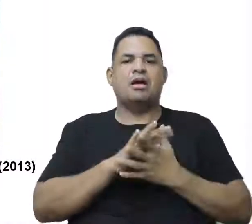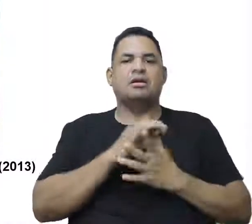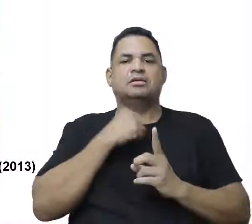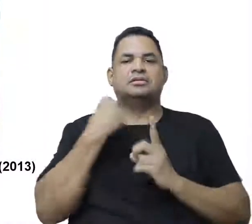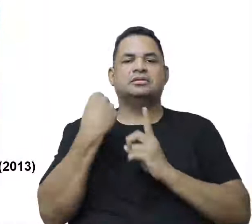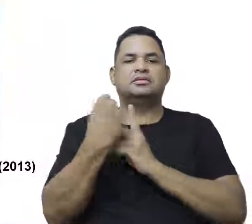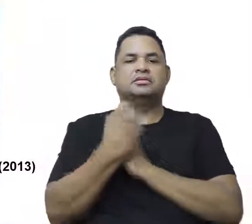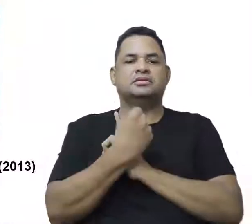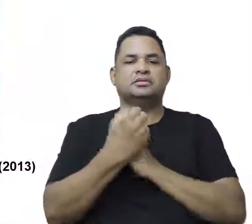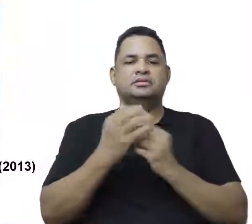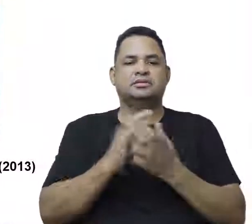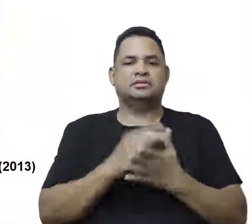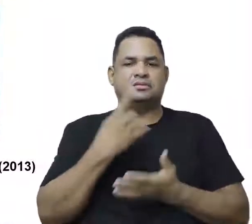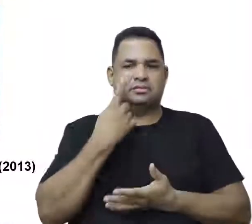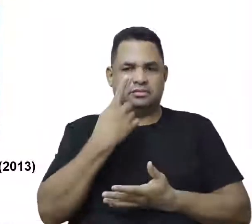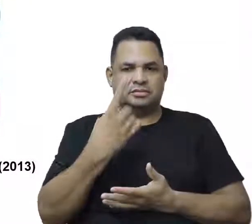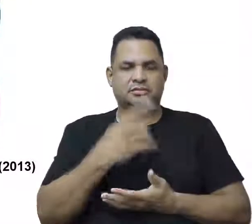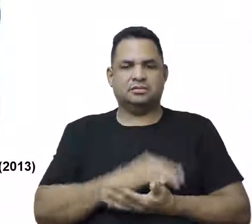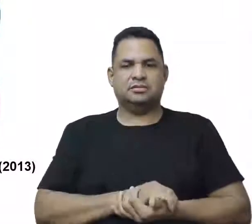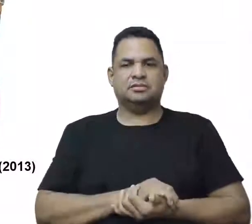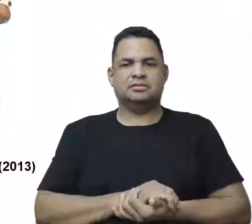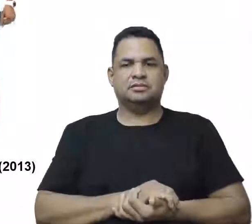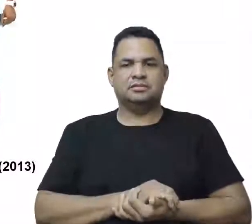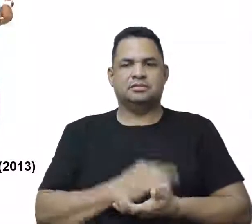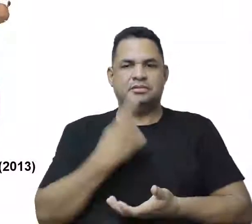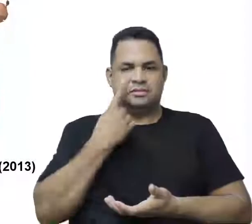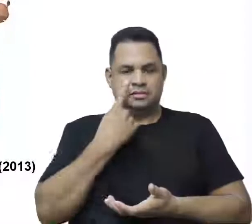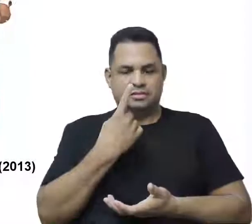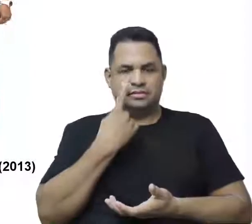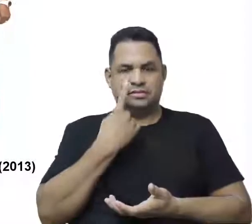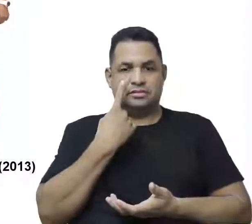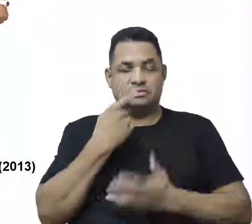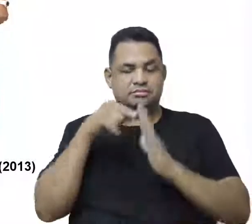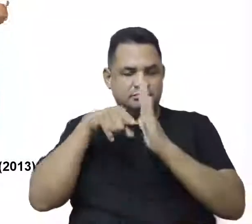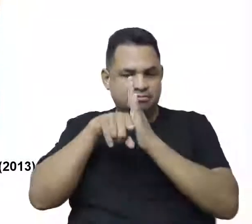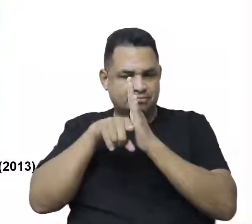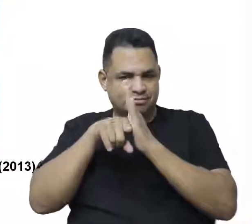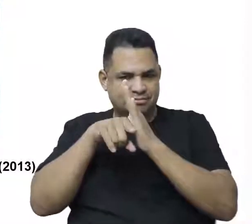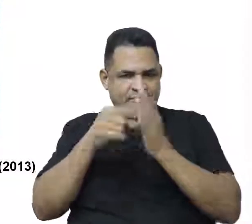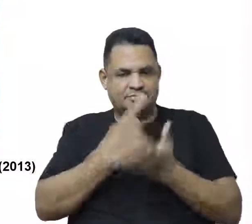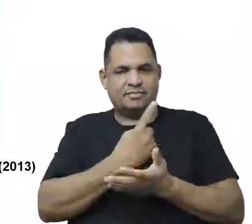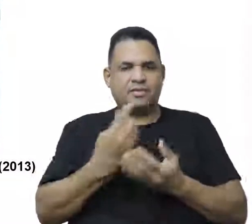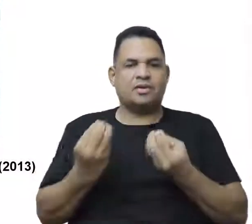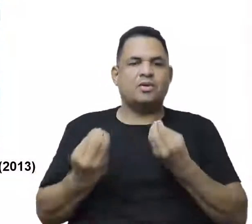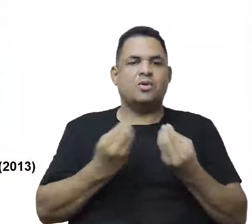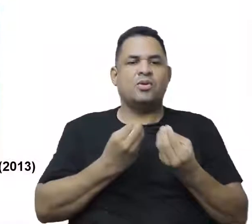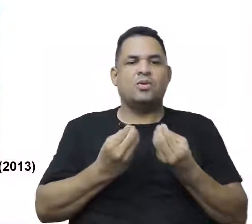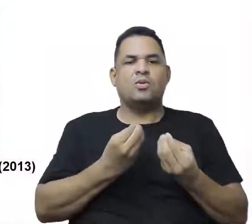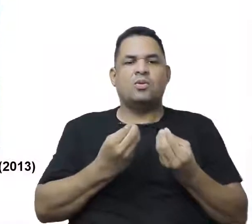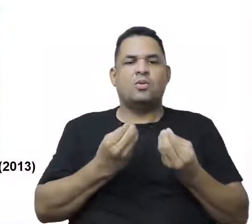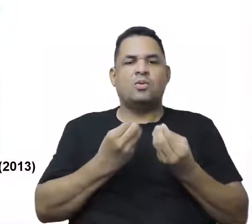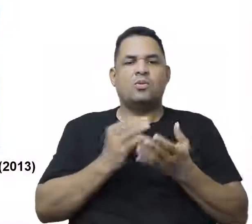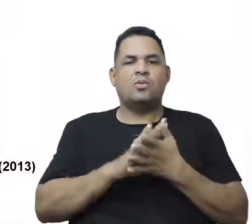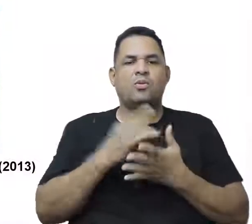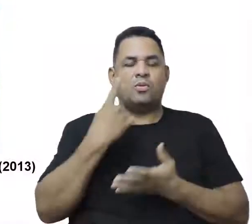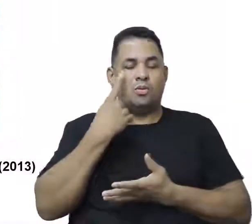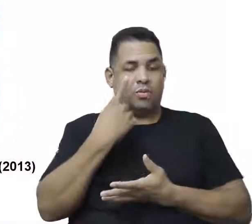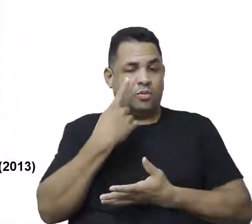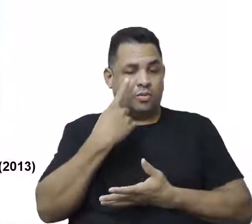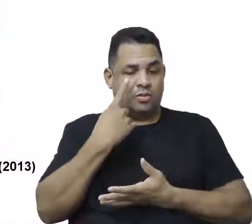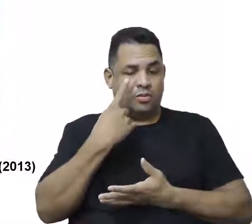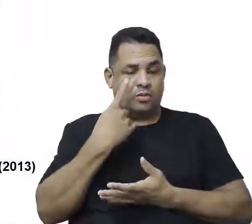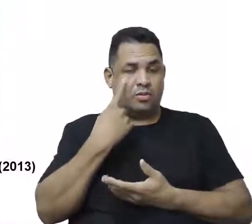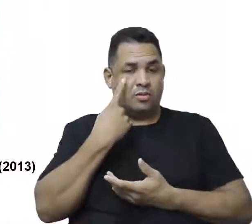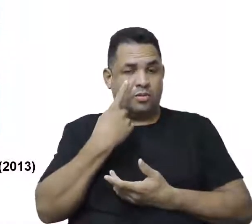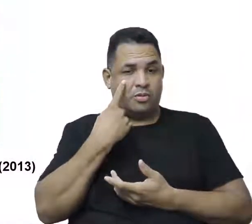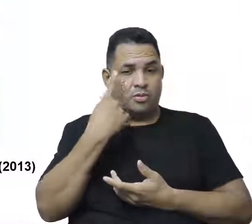agora observando. Eles vão ficar nos analisando. Exato. Sobre como que a expressão facial, o olhar,